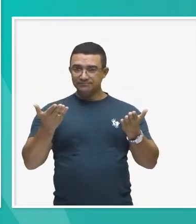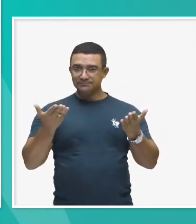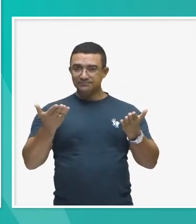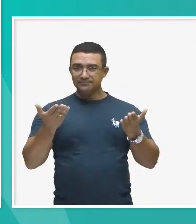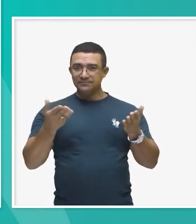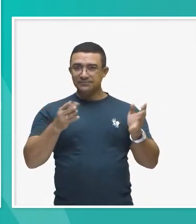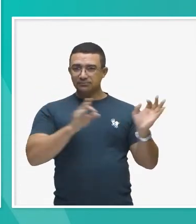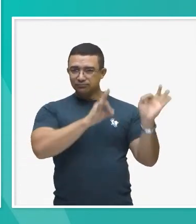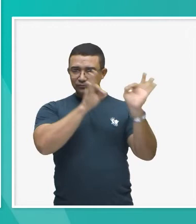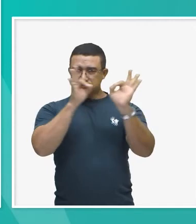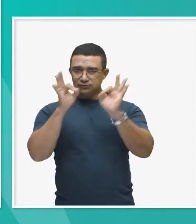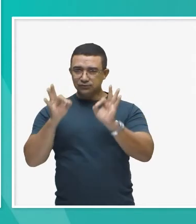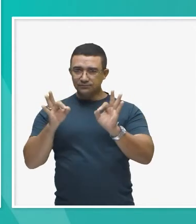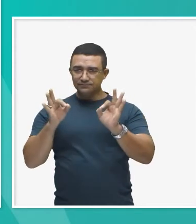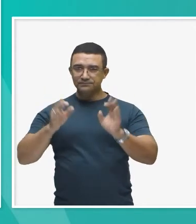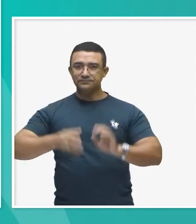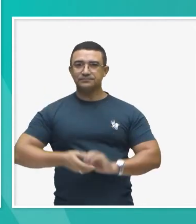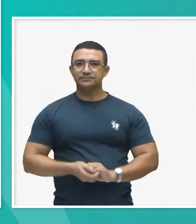go!